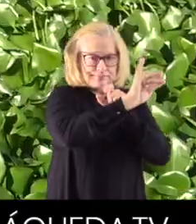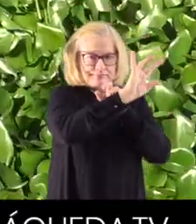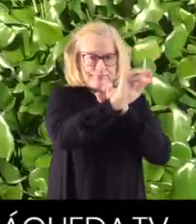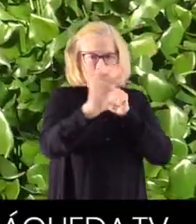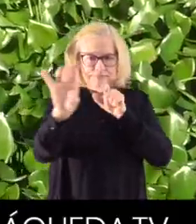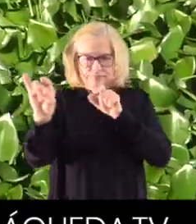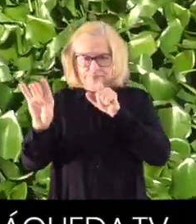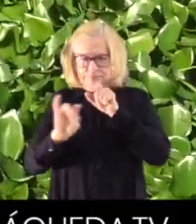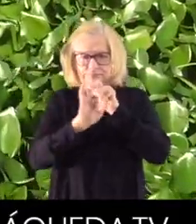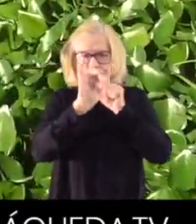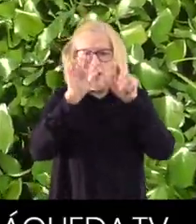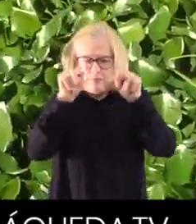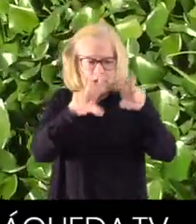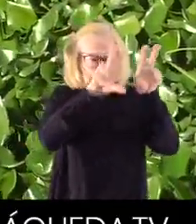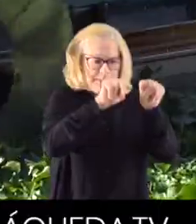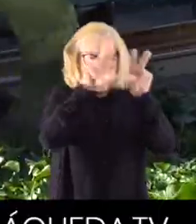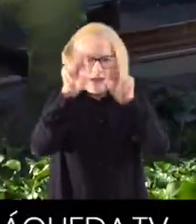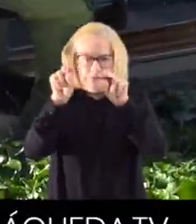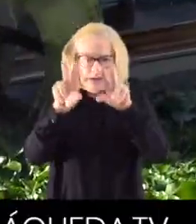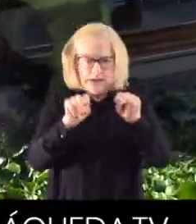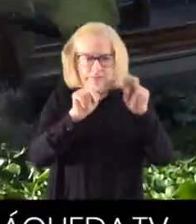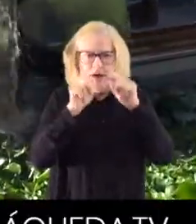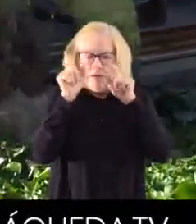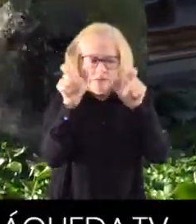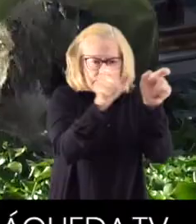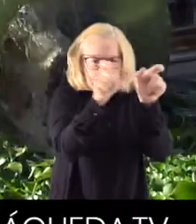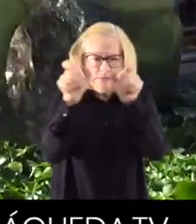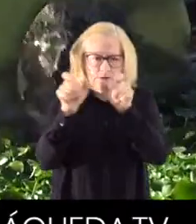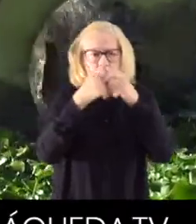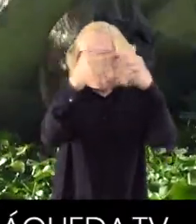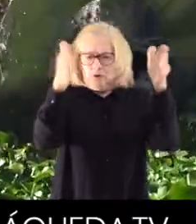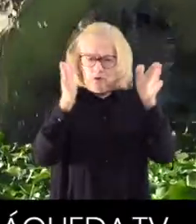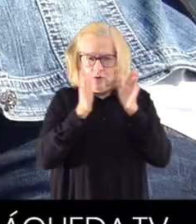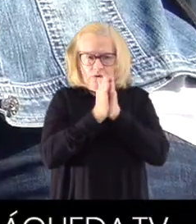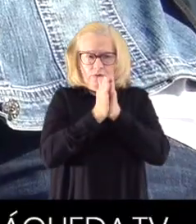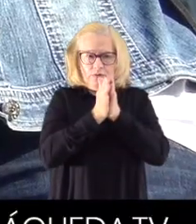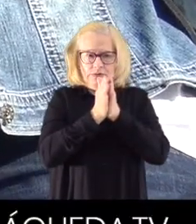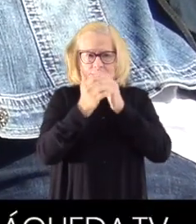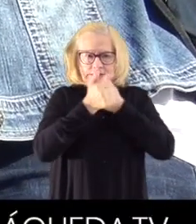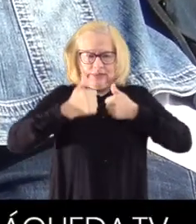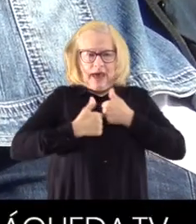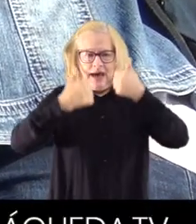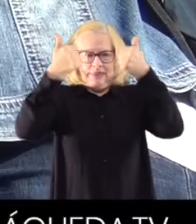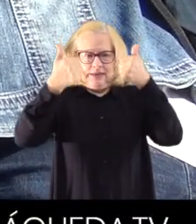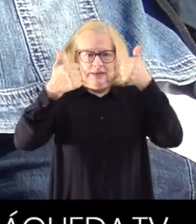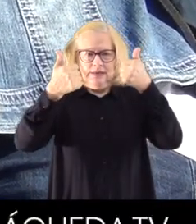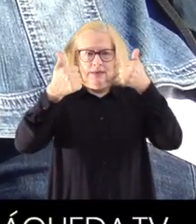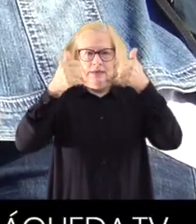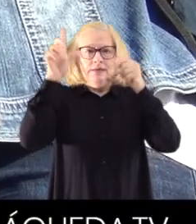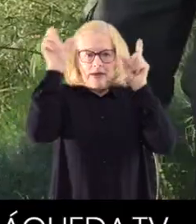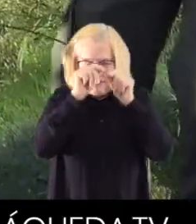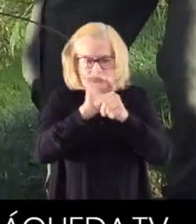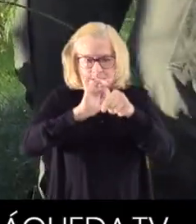de jacintos na pateira, a monitorização de diversas espécies por toda a cidade e ações de sensibilização da temática